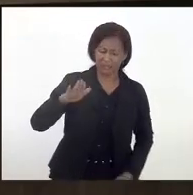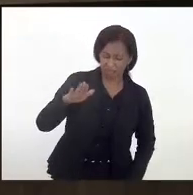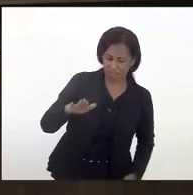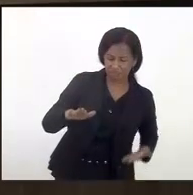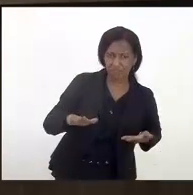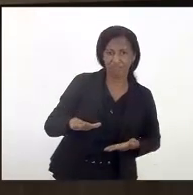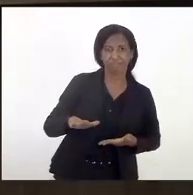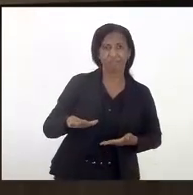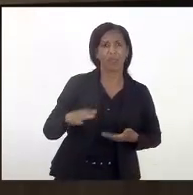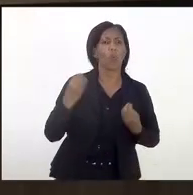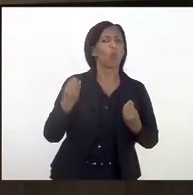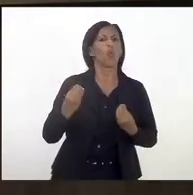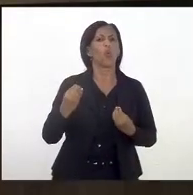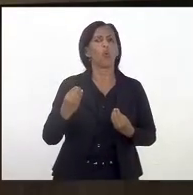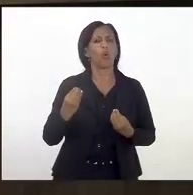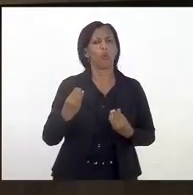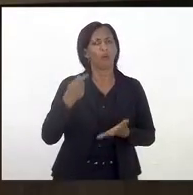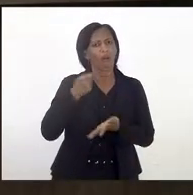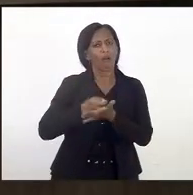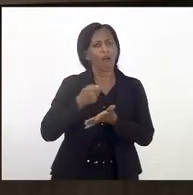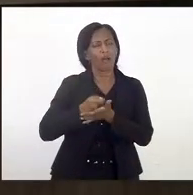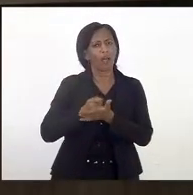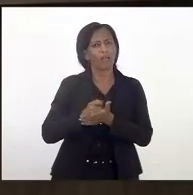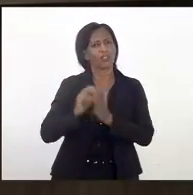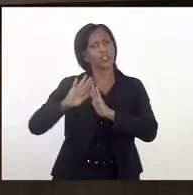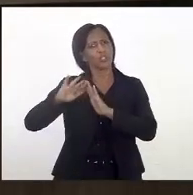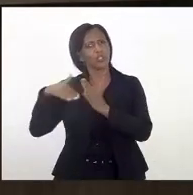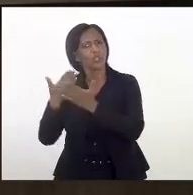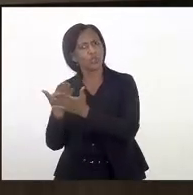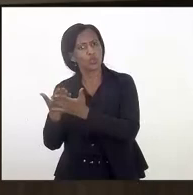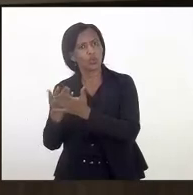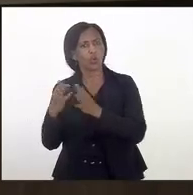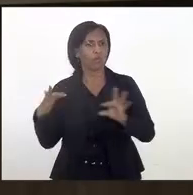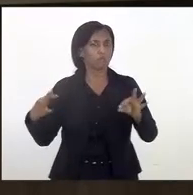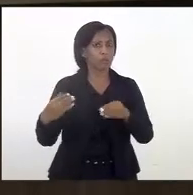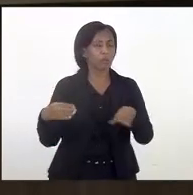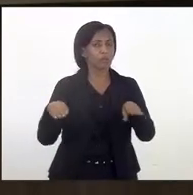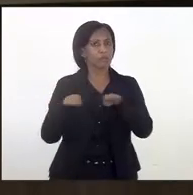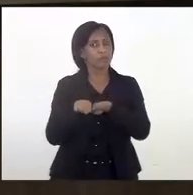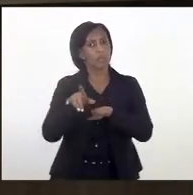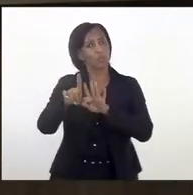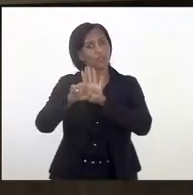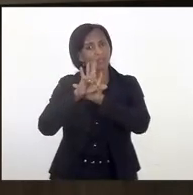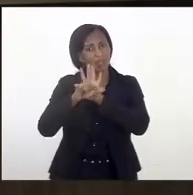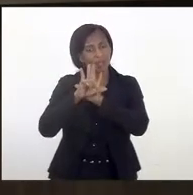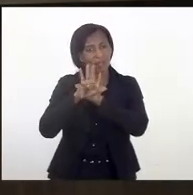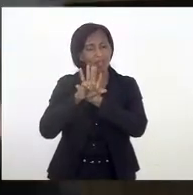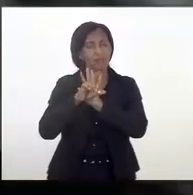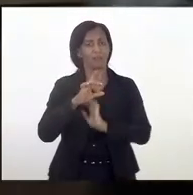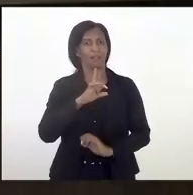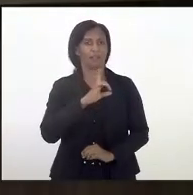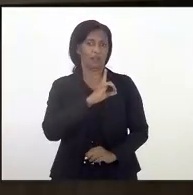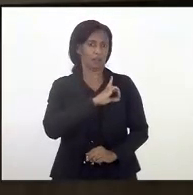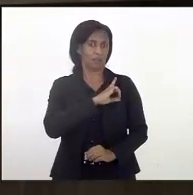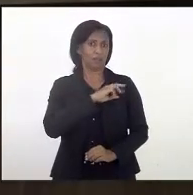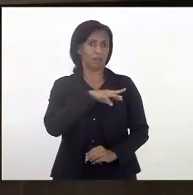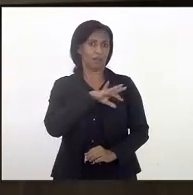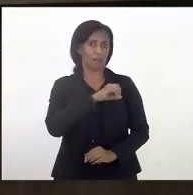para garantir que todas possam frequentar a escola e com essa lei a deputada Martha Rocha